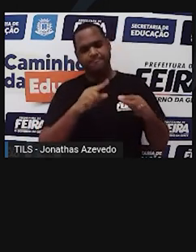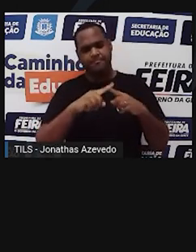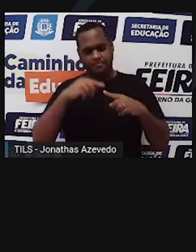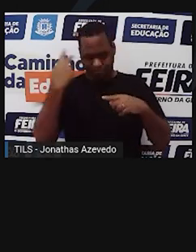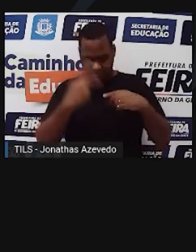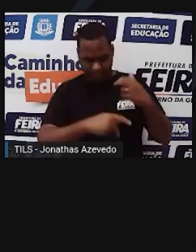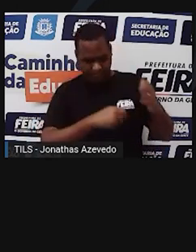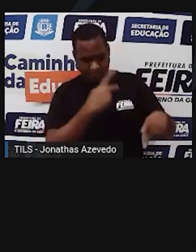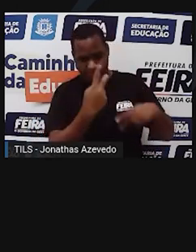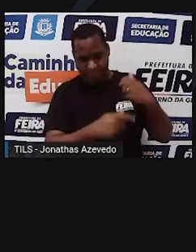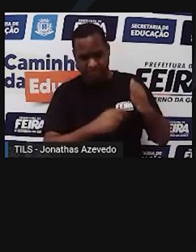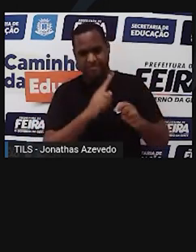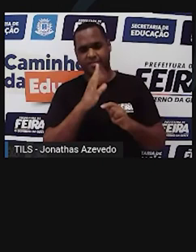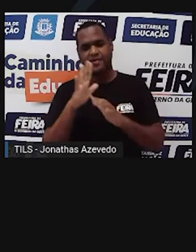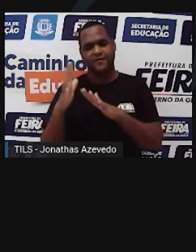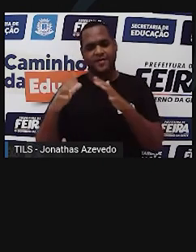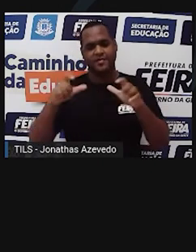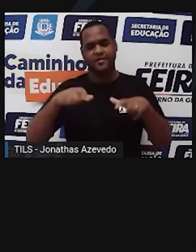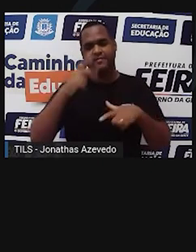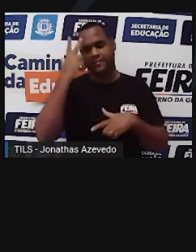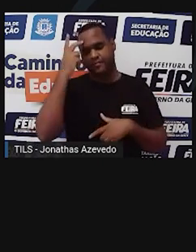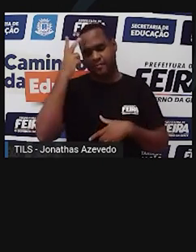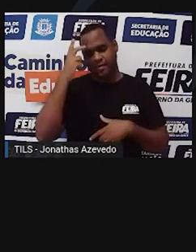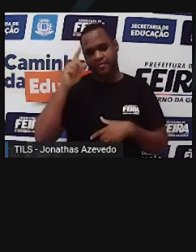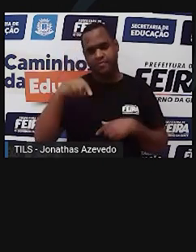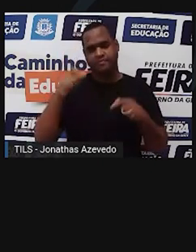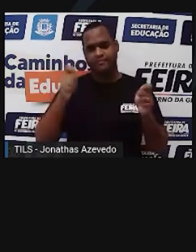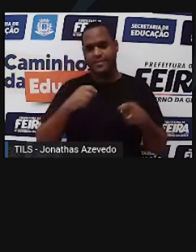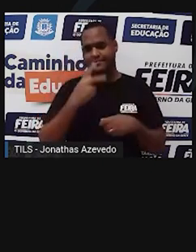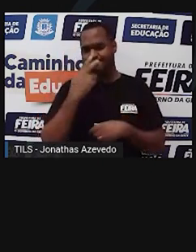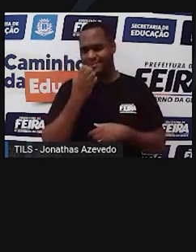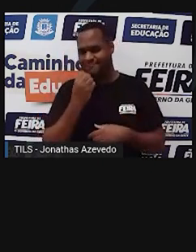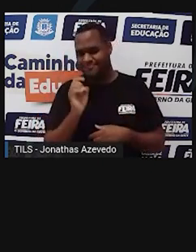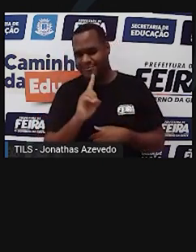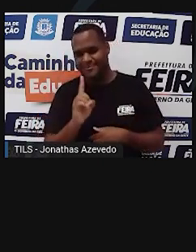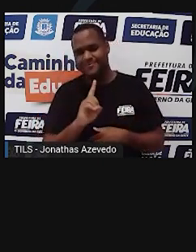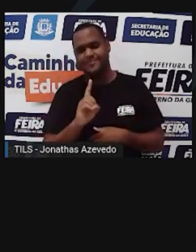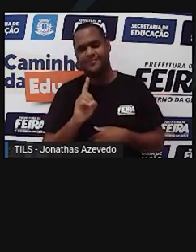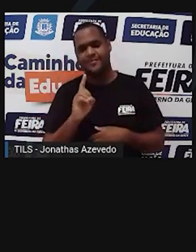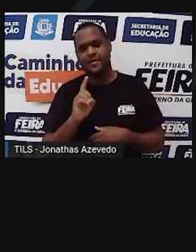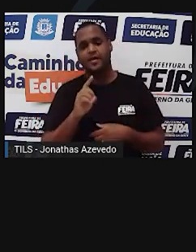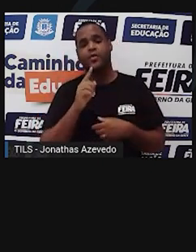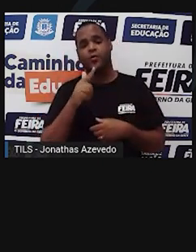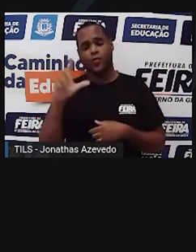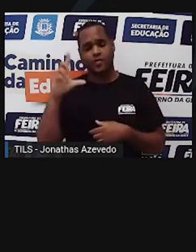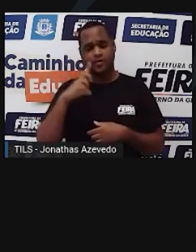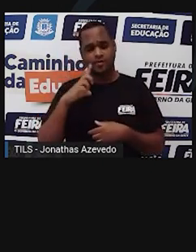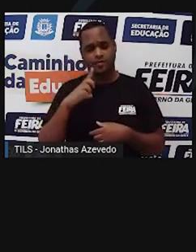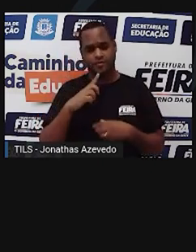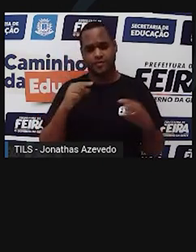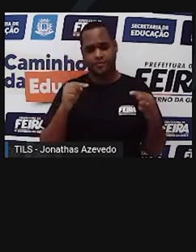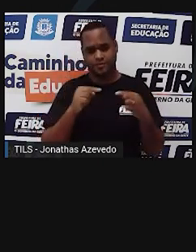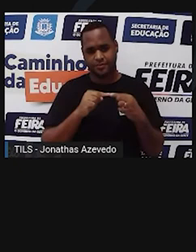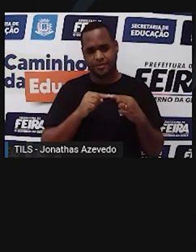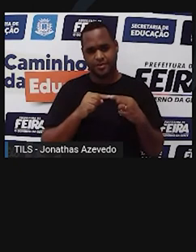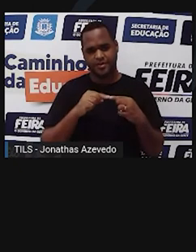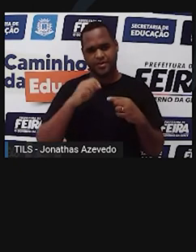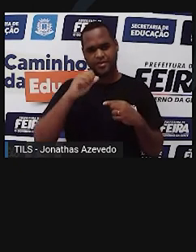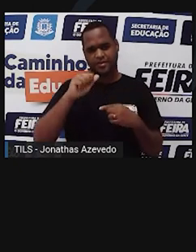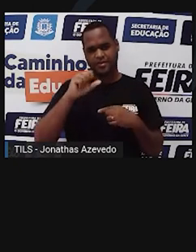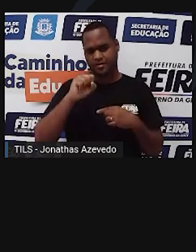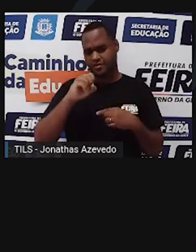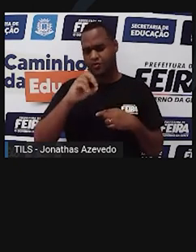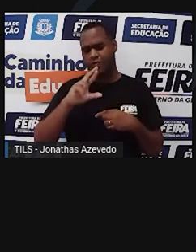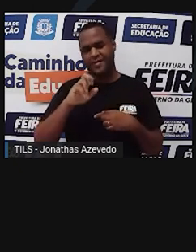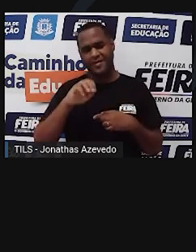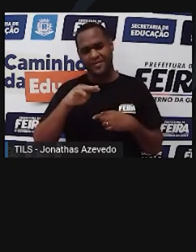da vegetação natural é uma desvantagem. Uma outra desvantagem é o assoreamento do leito dos